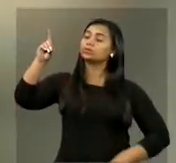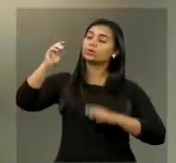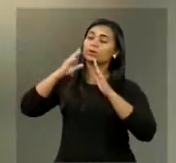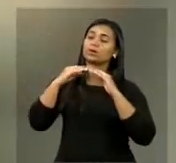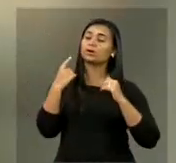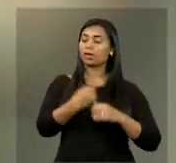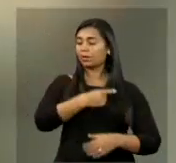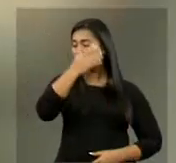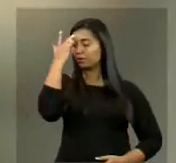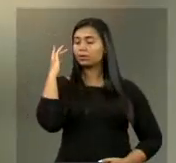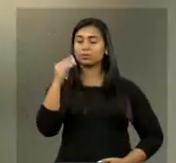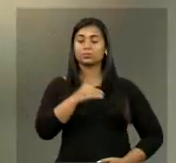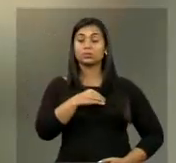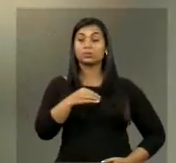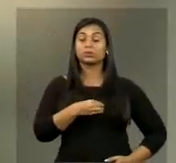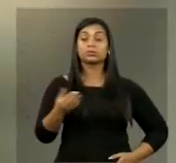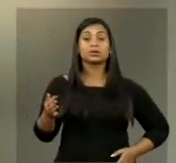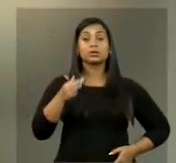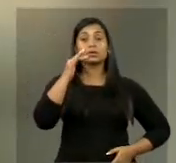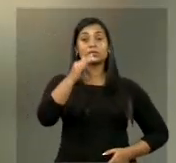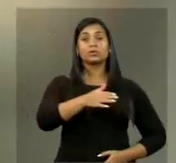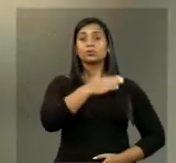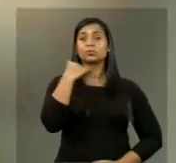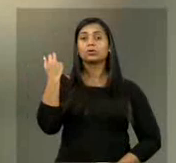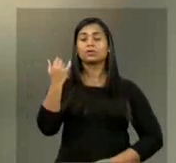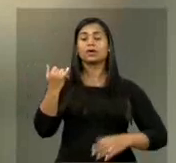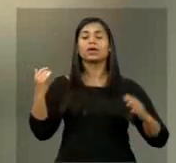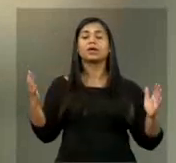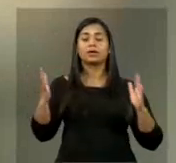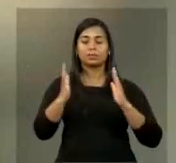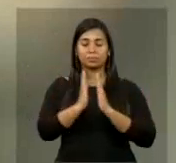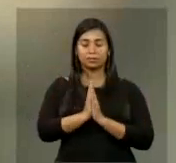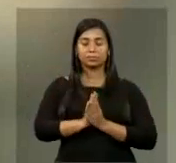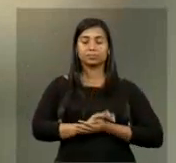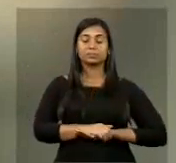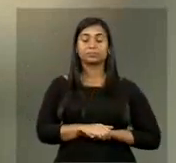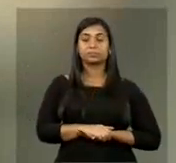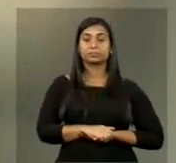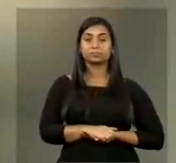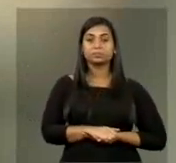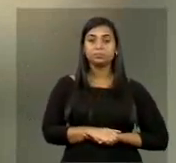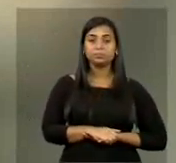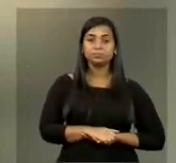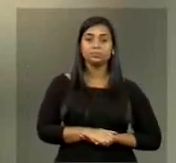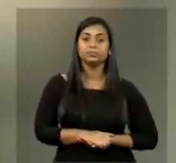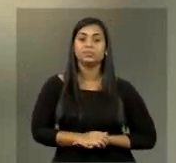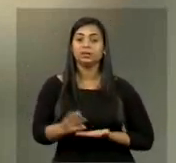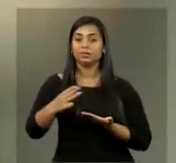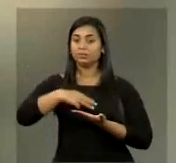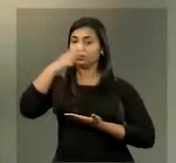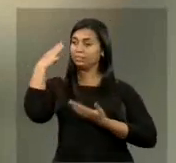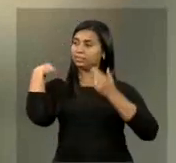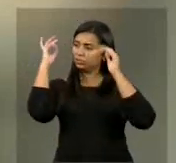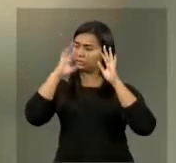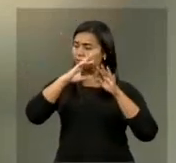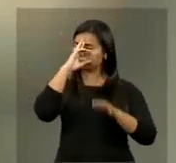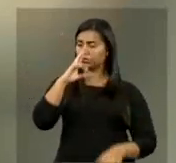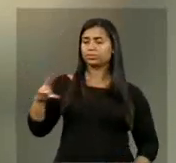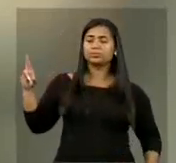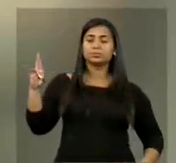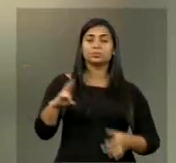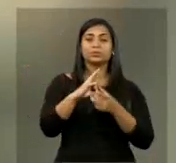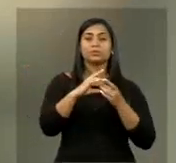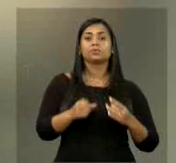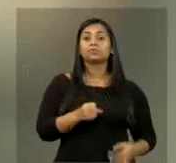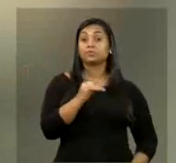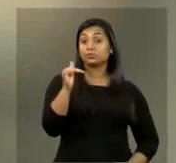Deus, rogai por nós, pecadores, agora e na hora de nossa morte. Amém. Ave Maria, cheia de